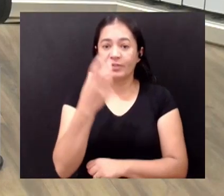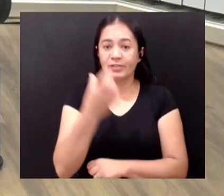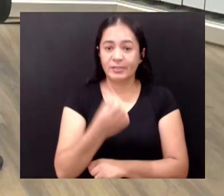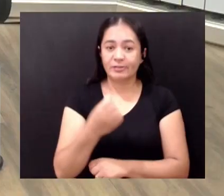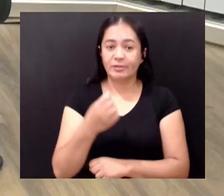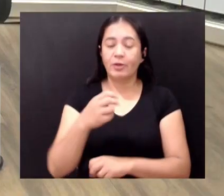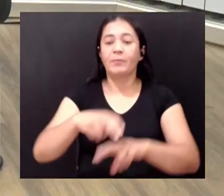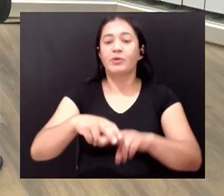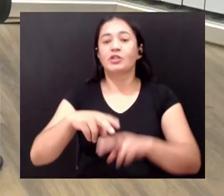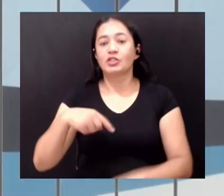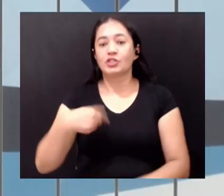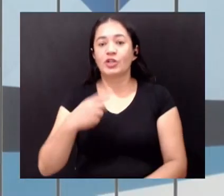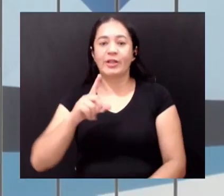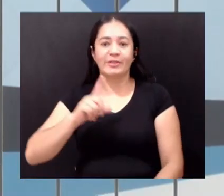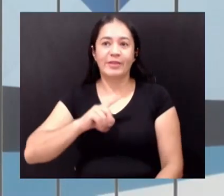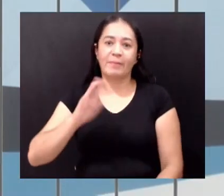considerar